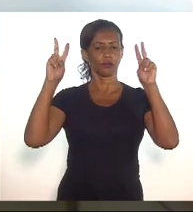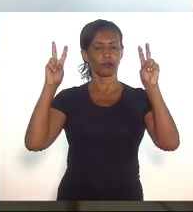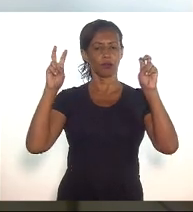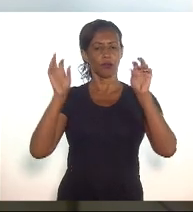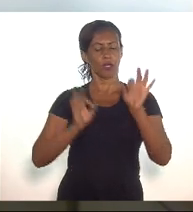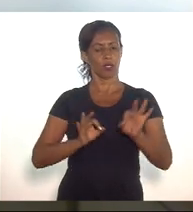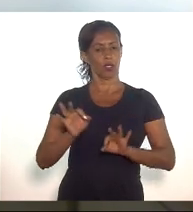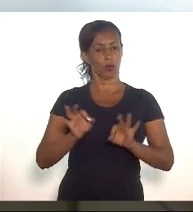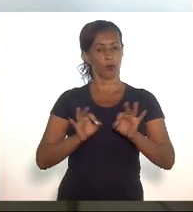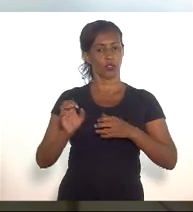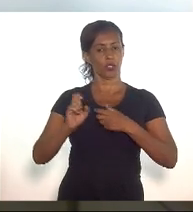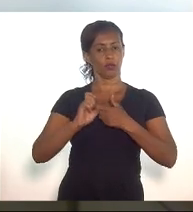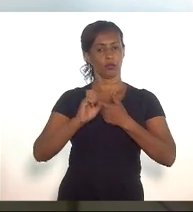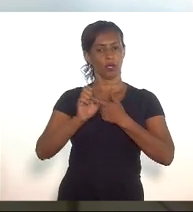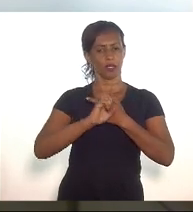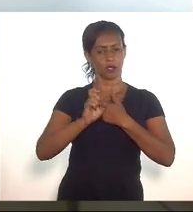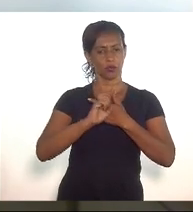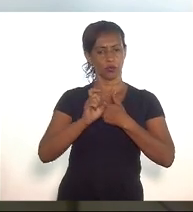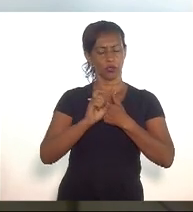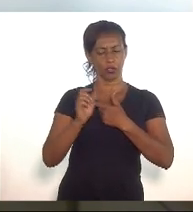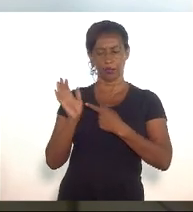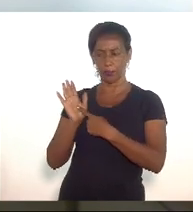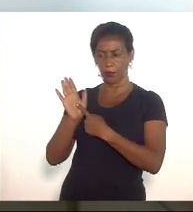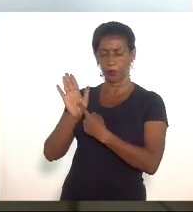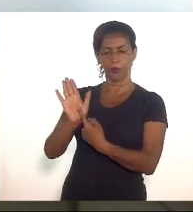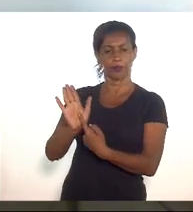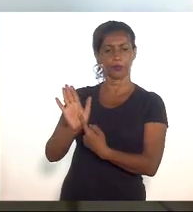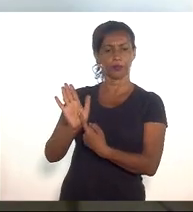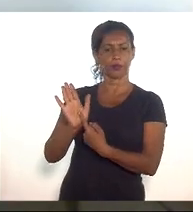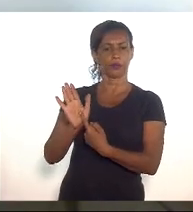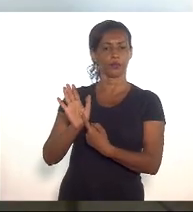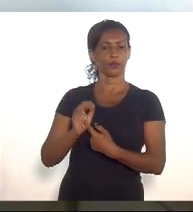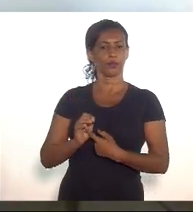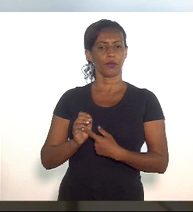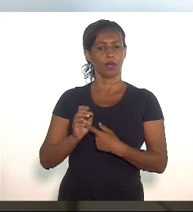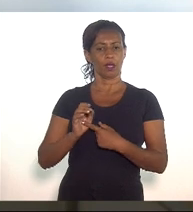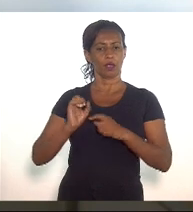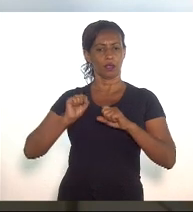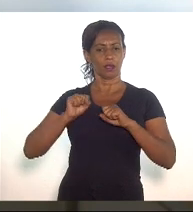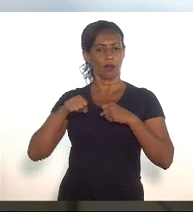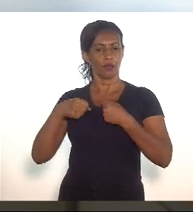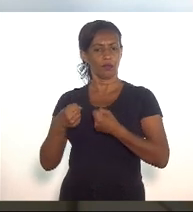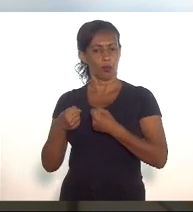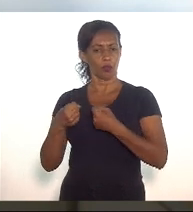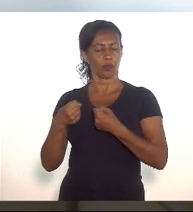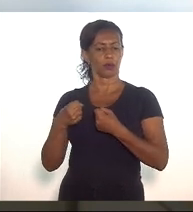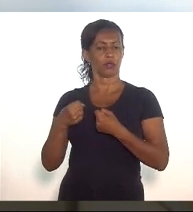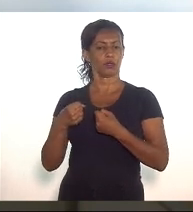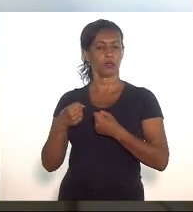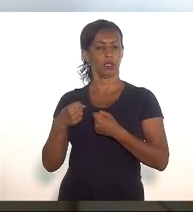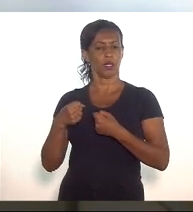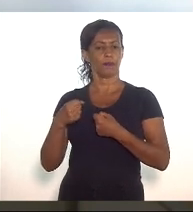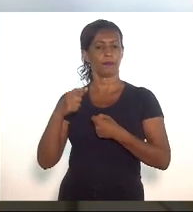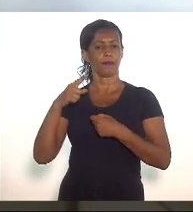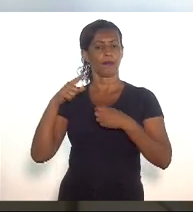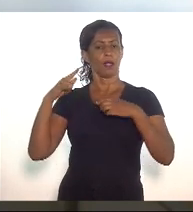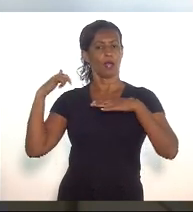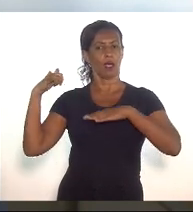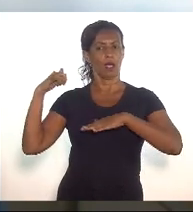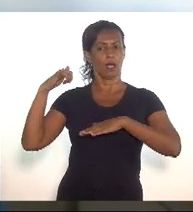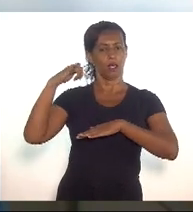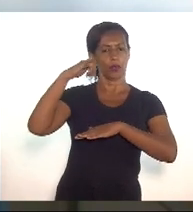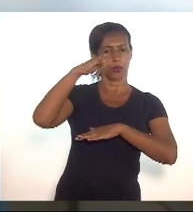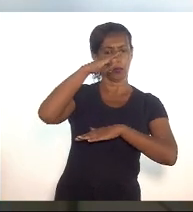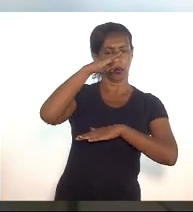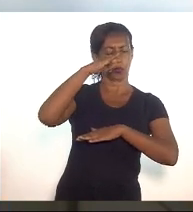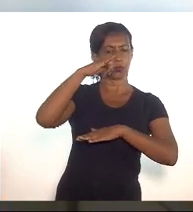o projeto executivo visa dar força ao hub do Aeroporto Internacional do